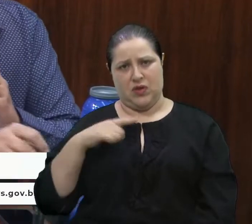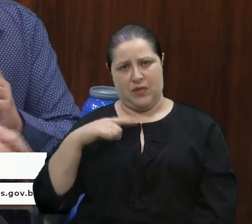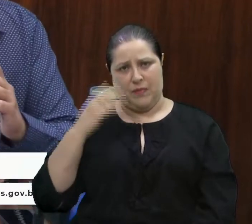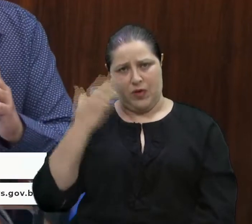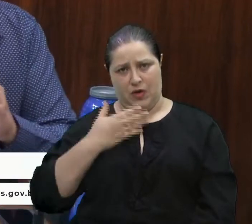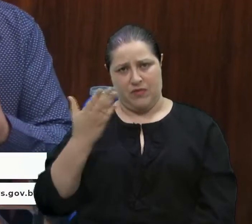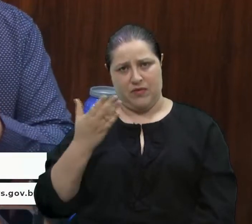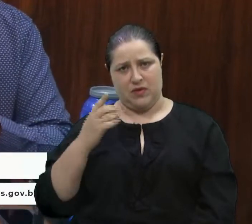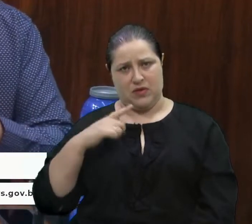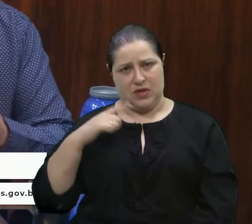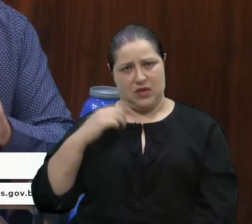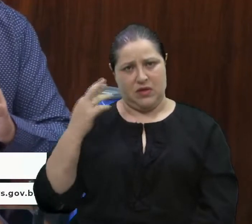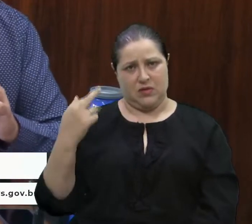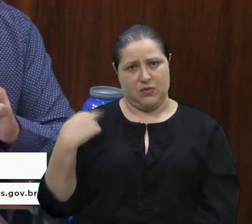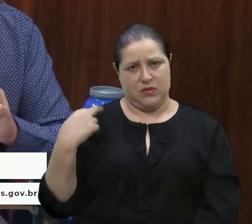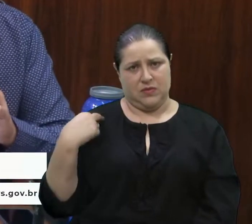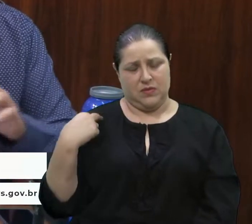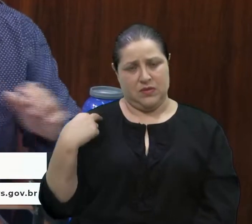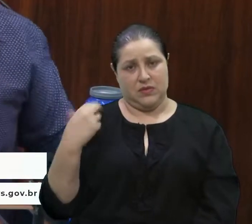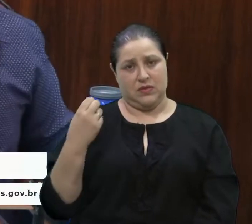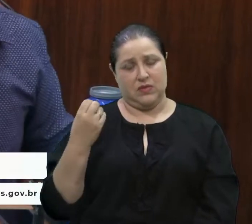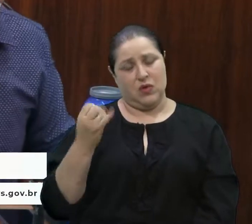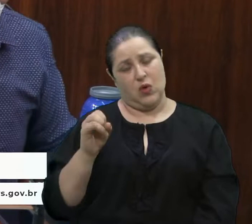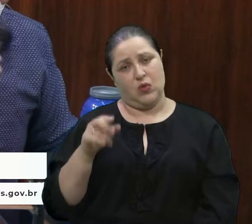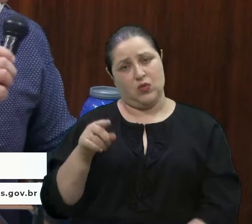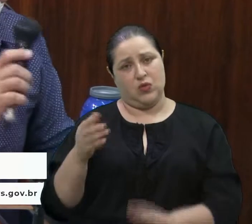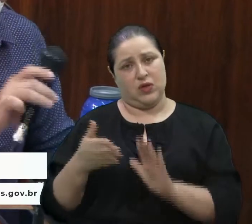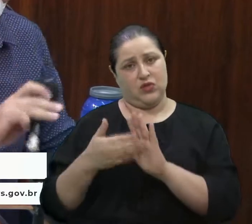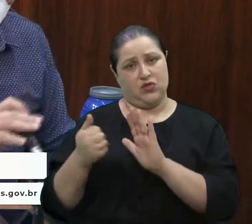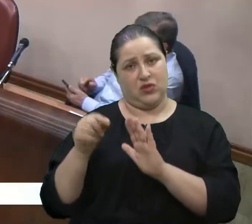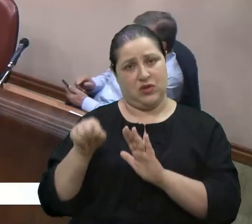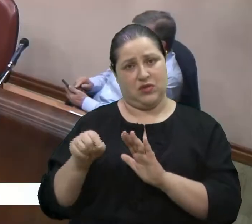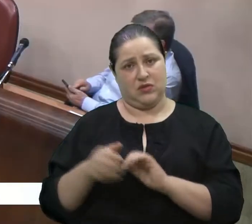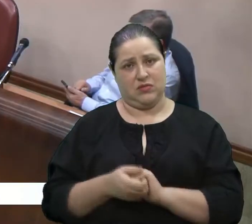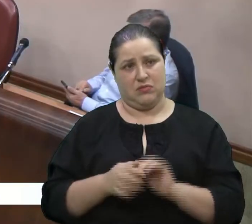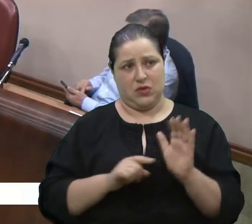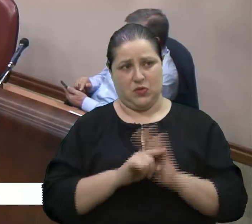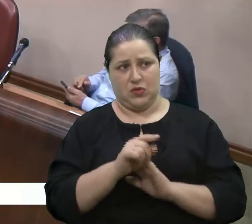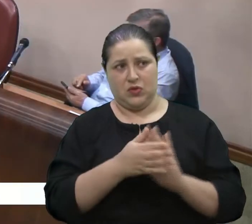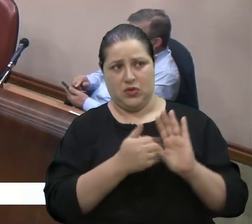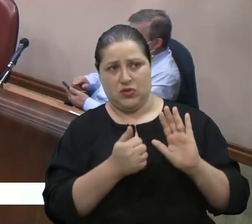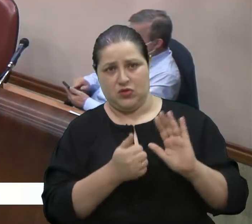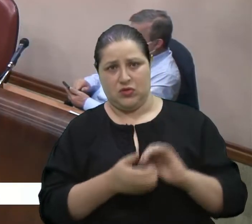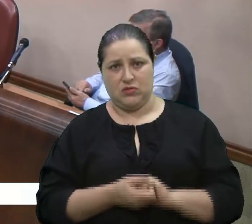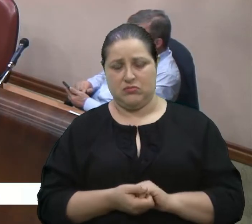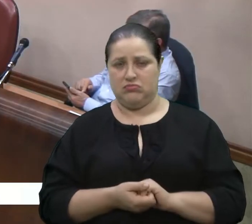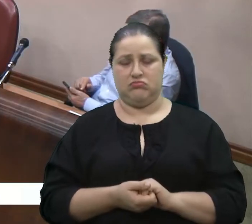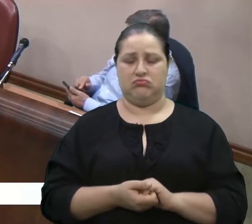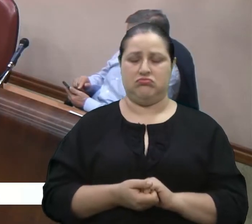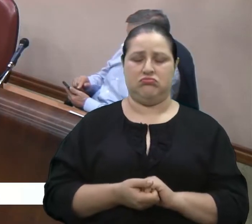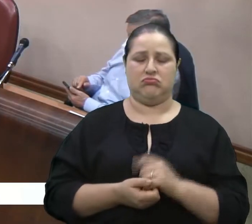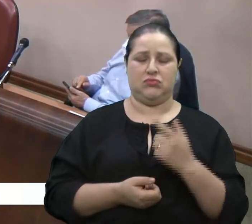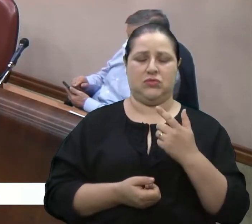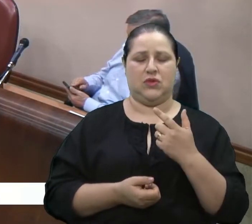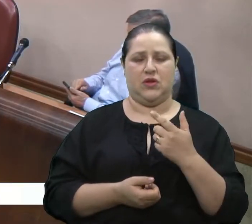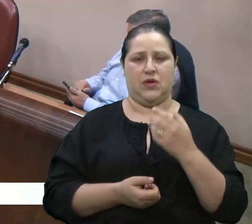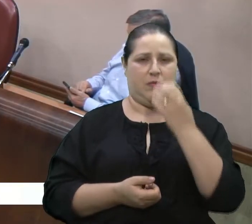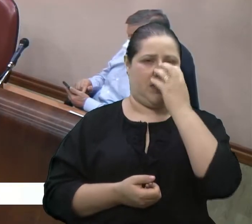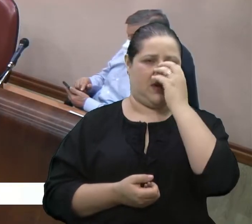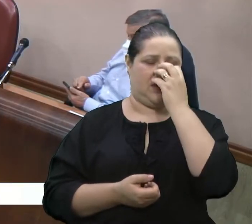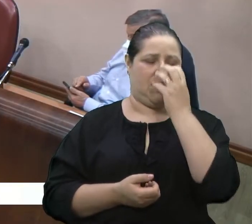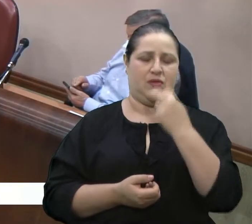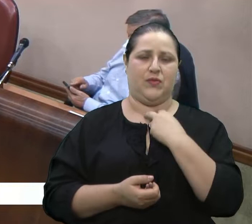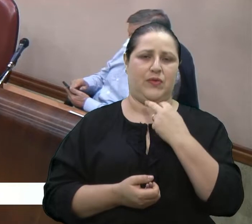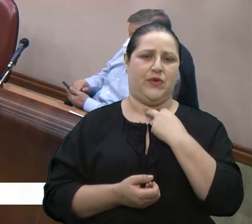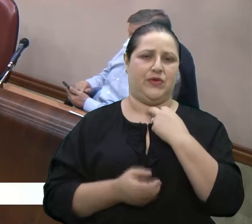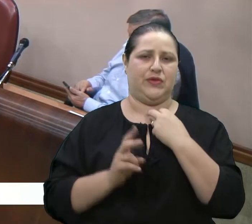responsabilizado. Do contrário, se o vereador retira isso, Vereador, o senhor retira? Não, de maneira nenhuma. Isso aqui vai virar uma palhaçada, não posso mais falar. Então,